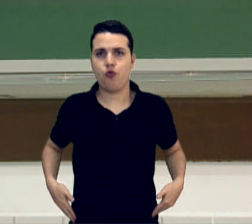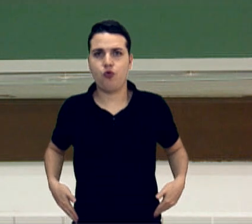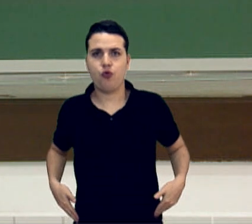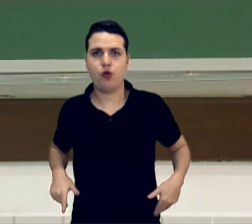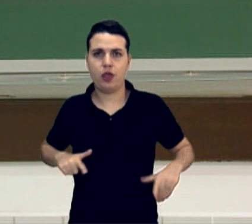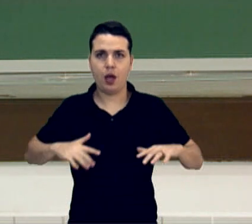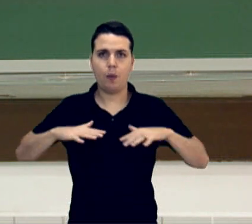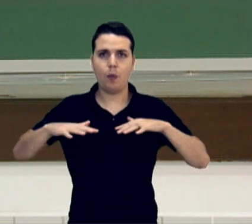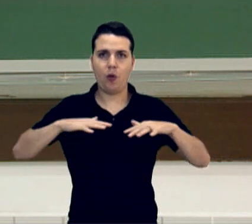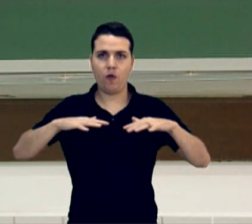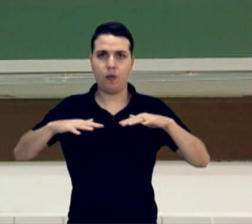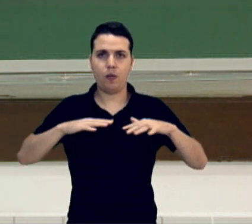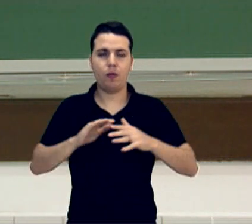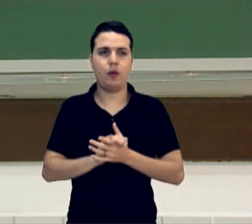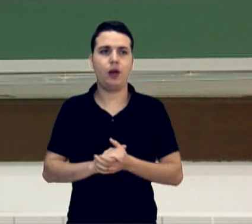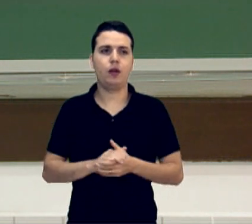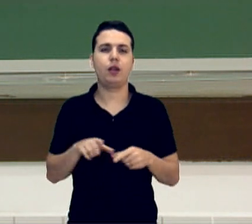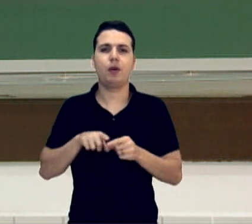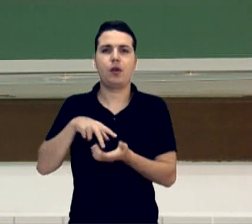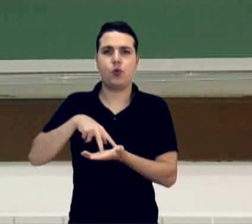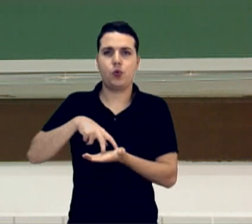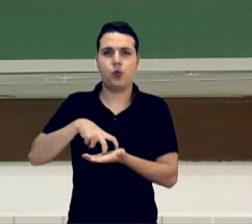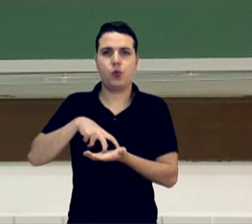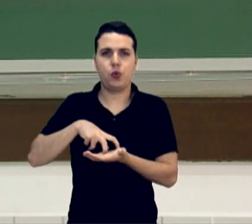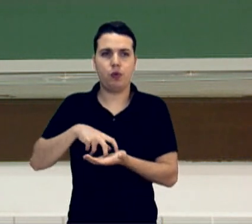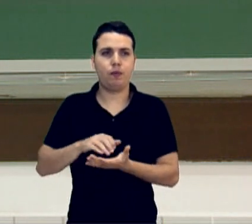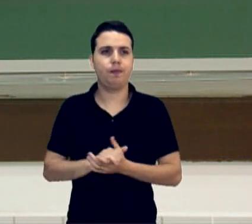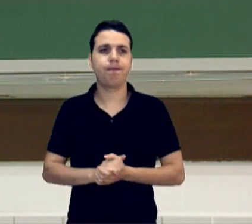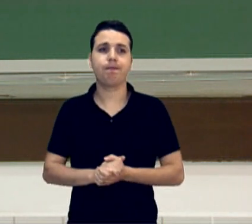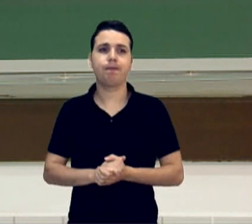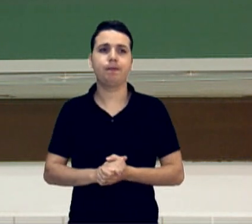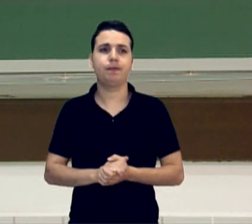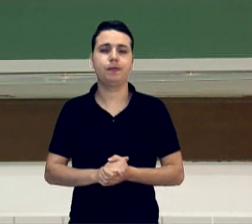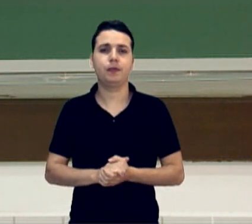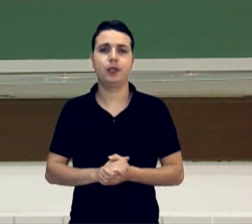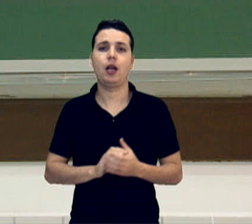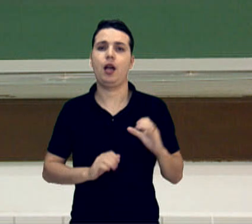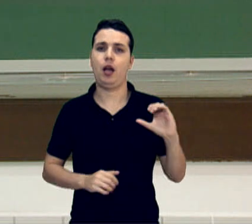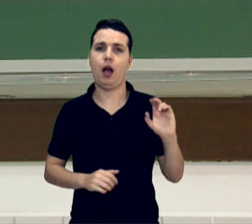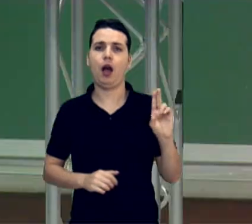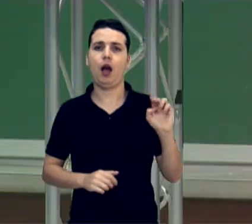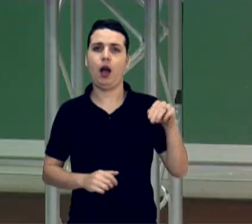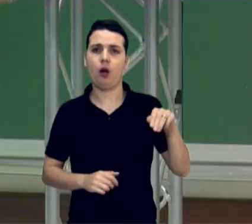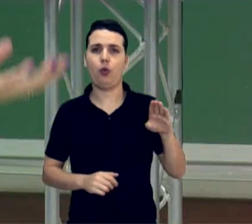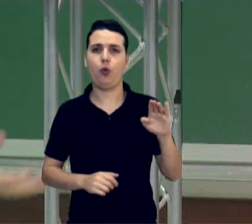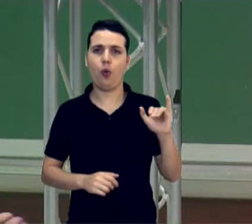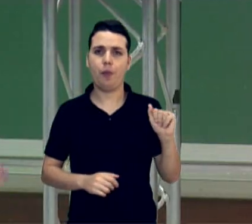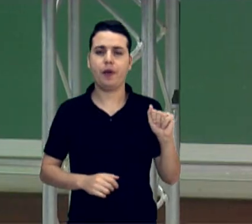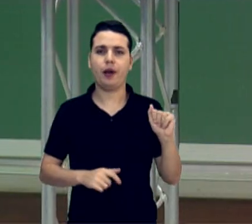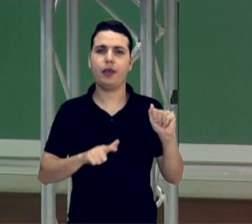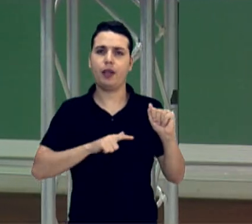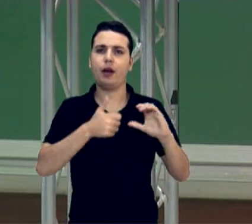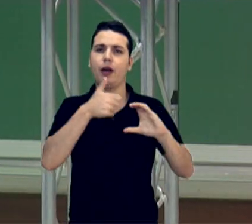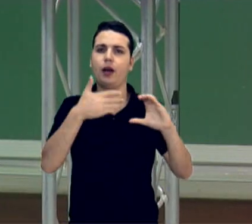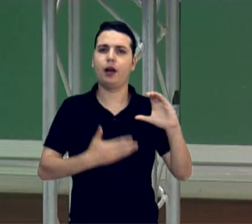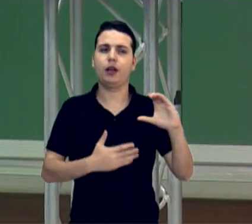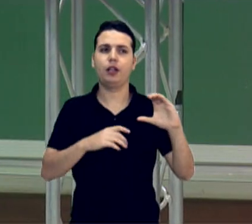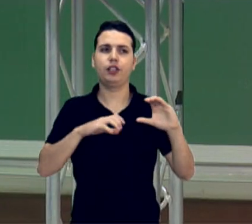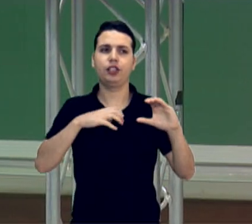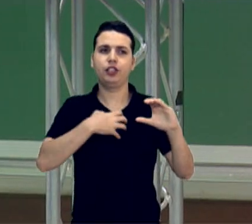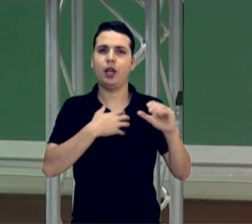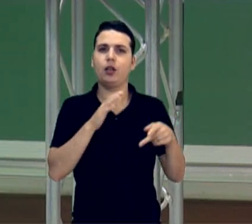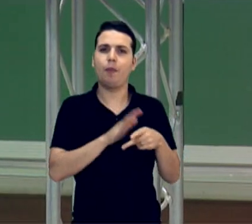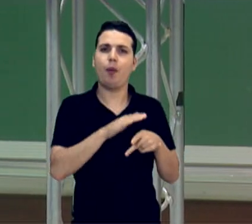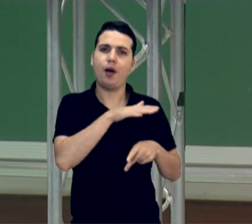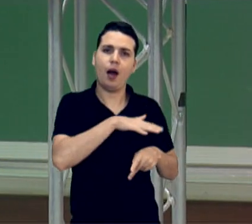muito joelhinho semiflexionado, né? A cúmbia, por sua vez, tem aquela característica dos passos oriundos da